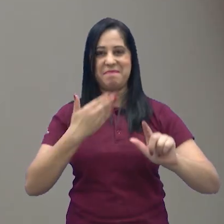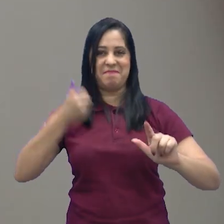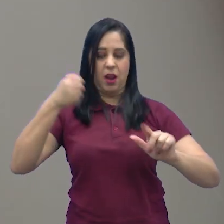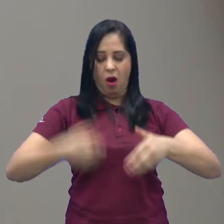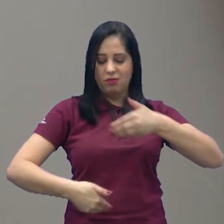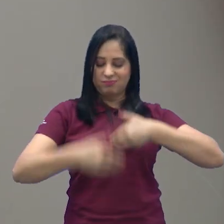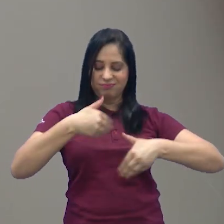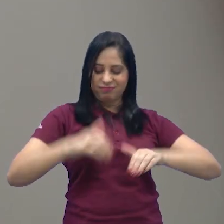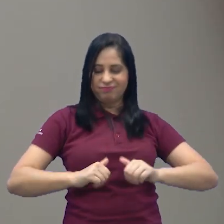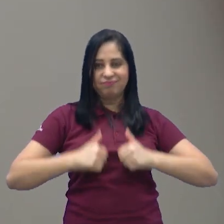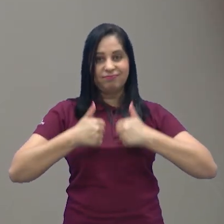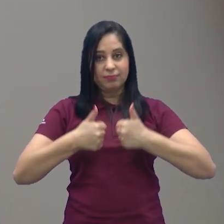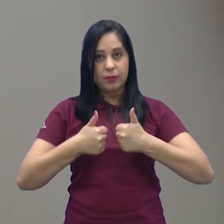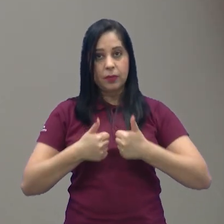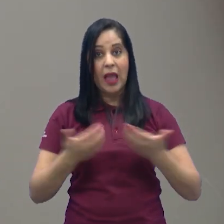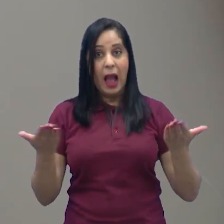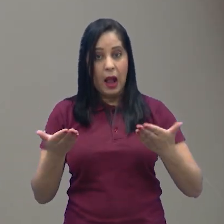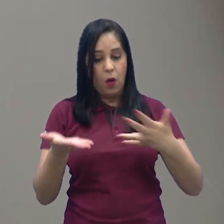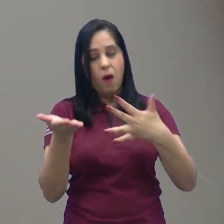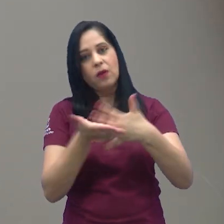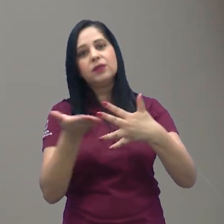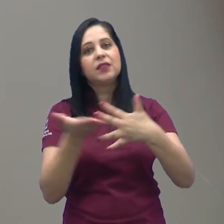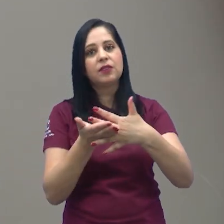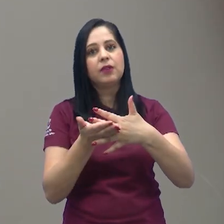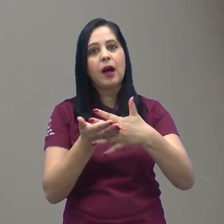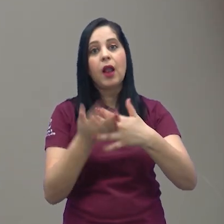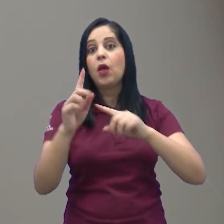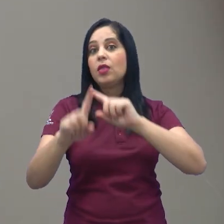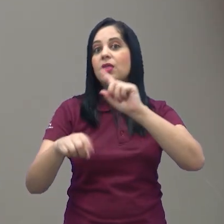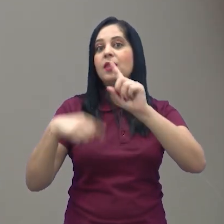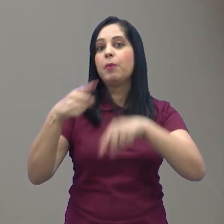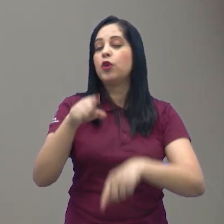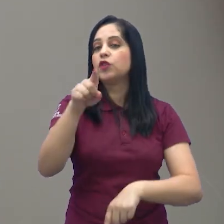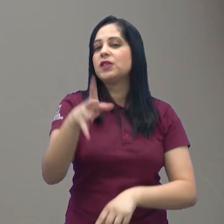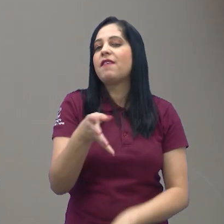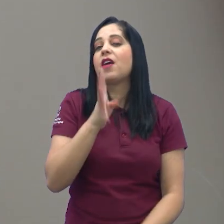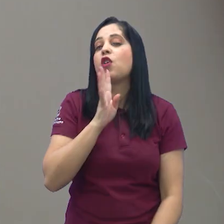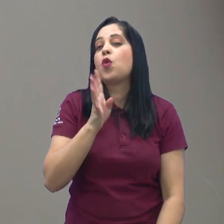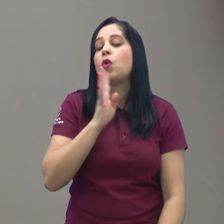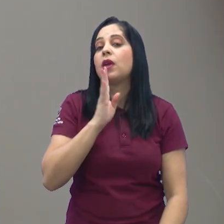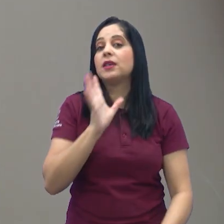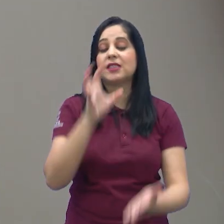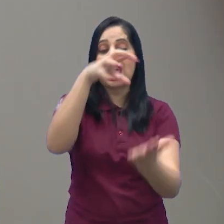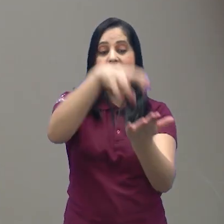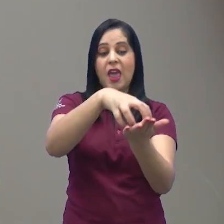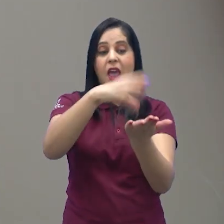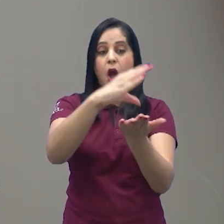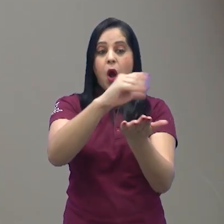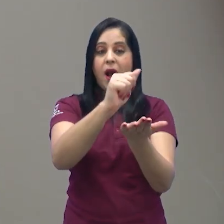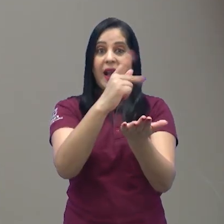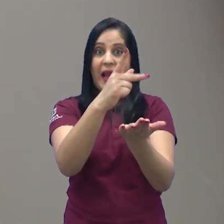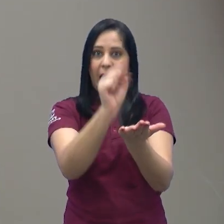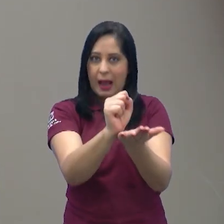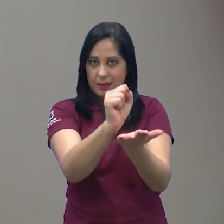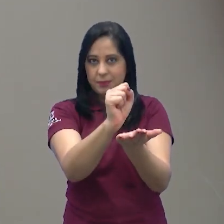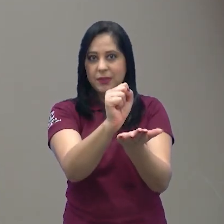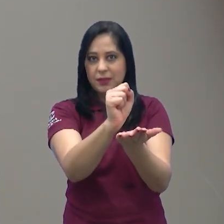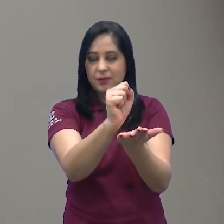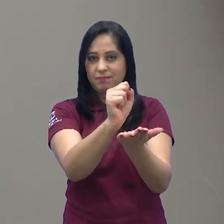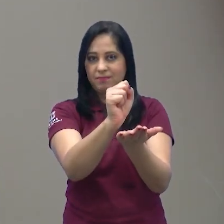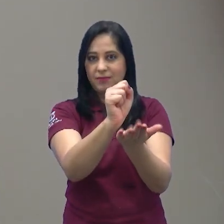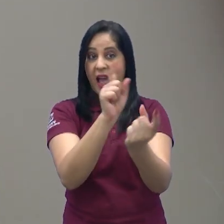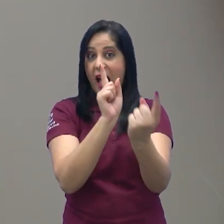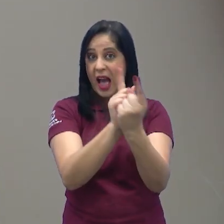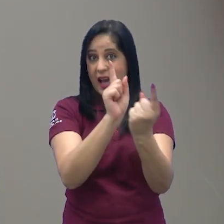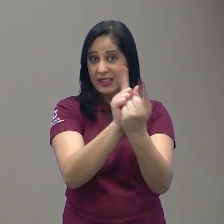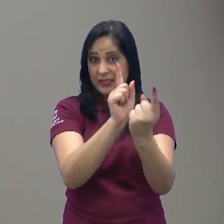Nós vamos agora para um breve intervalo e na volta você vai conhecer os serviços oferecidos pelo Centro de Atenção Psicossocial